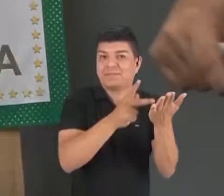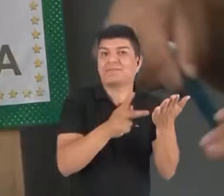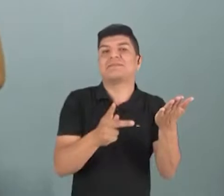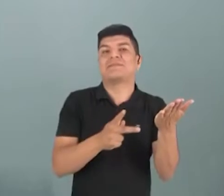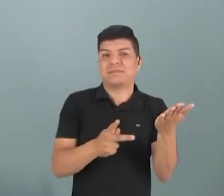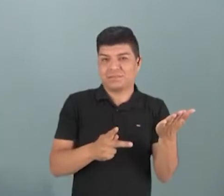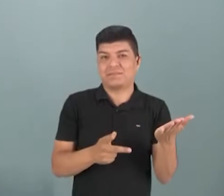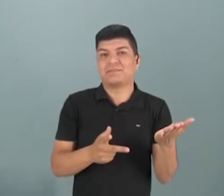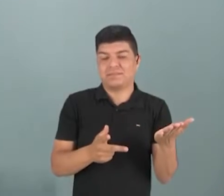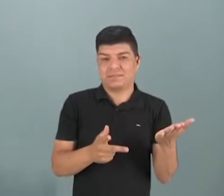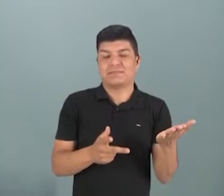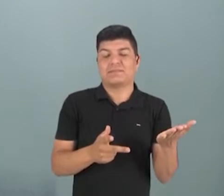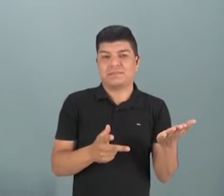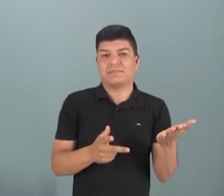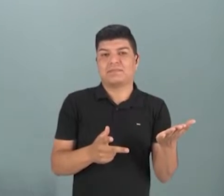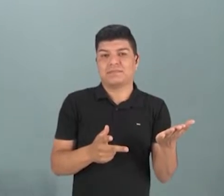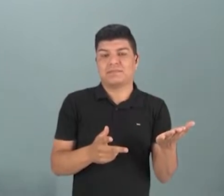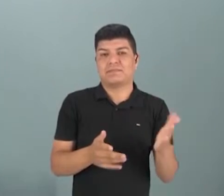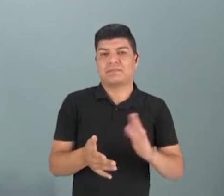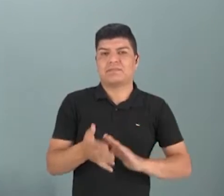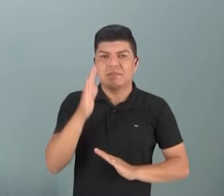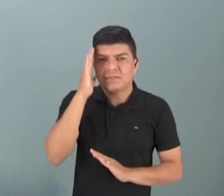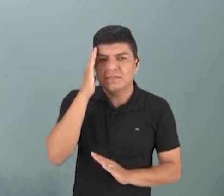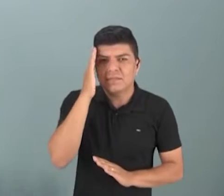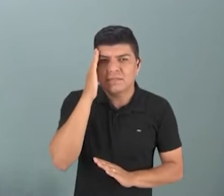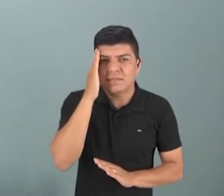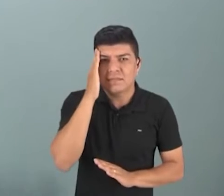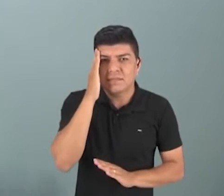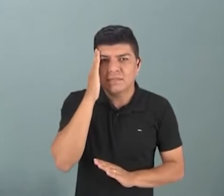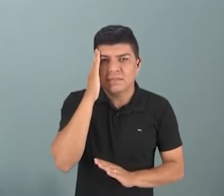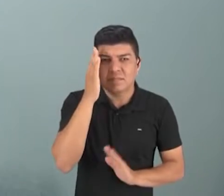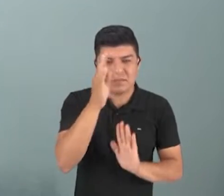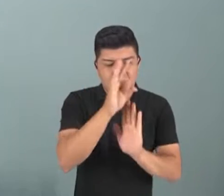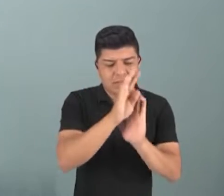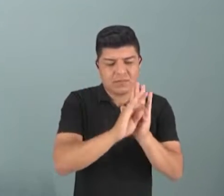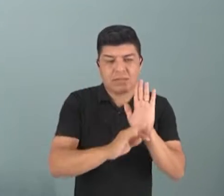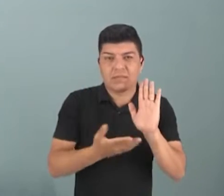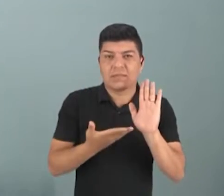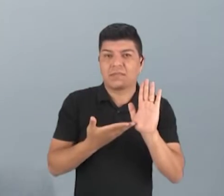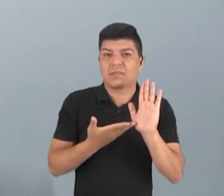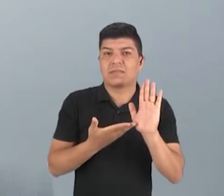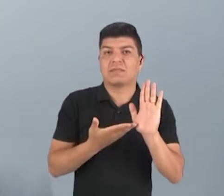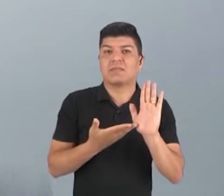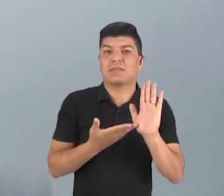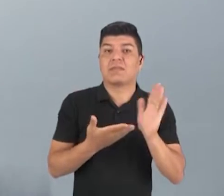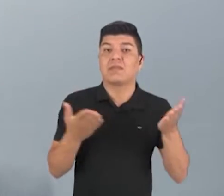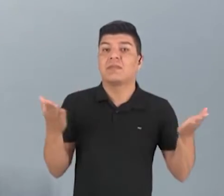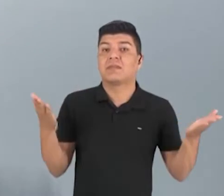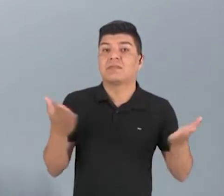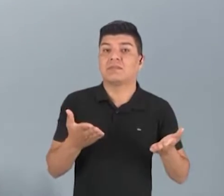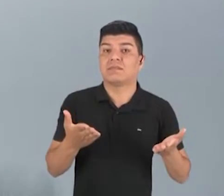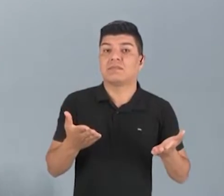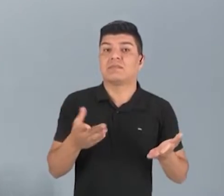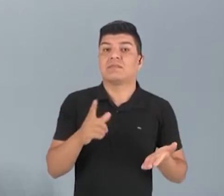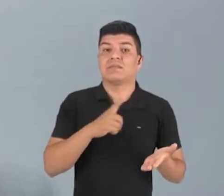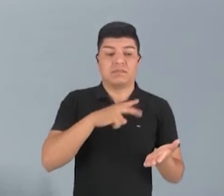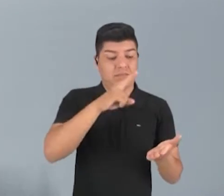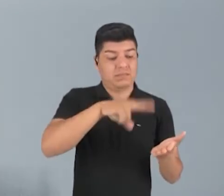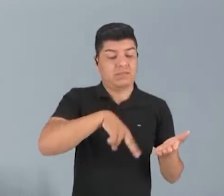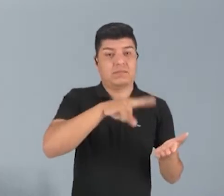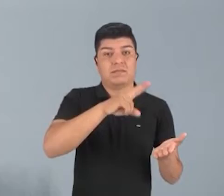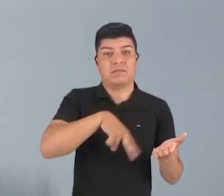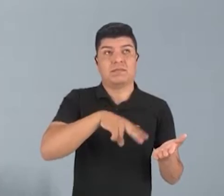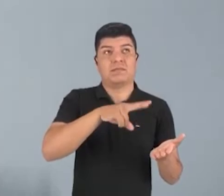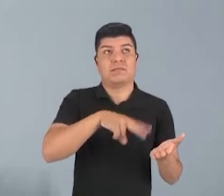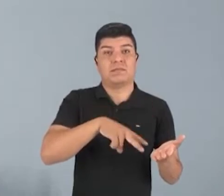isso mesmo Vocês entenderam nosso texto agora nós vamos fazer a leitura